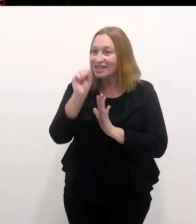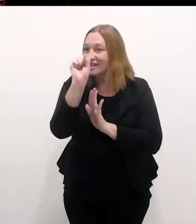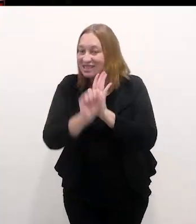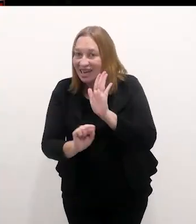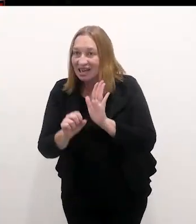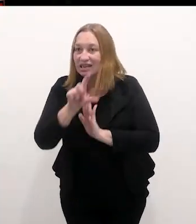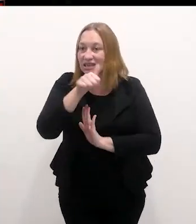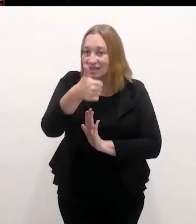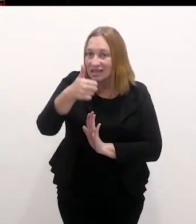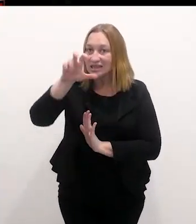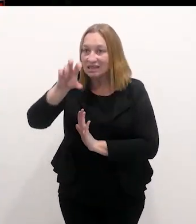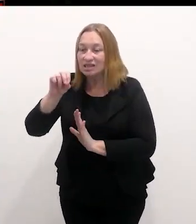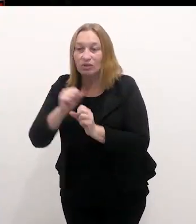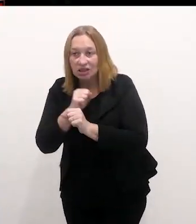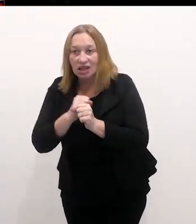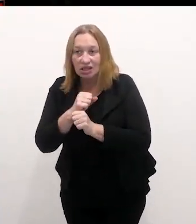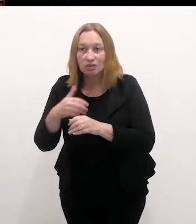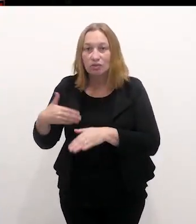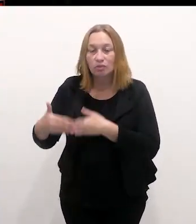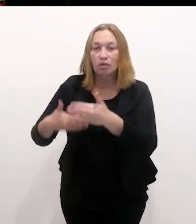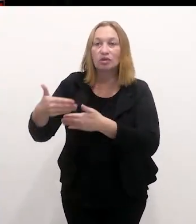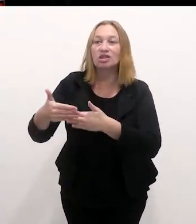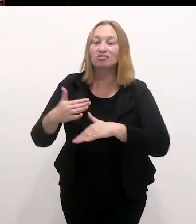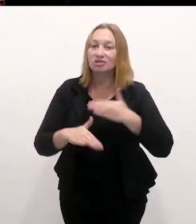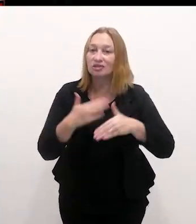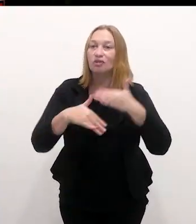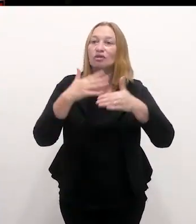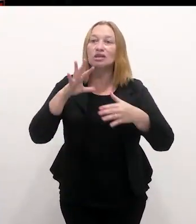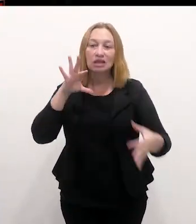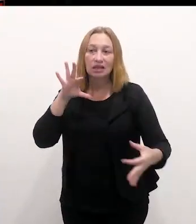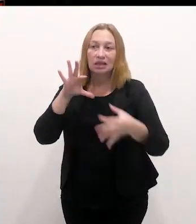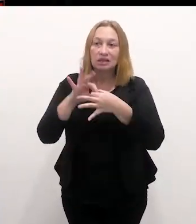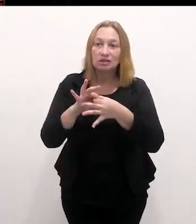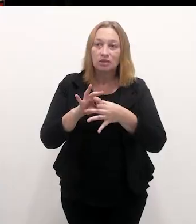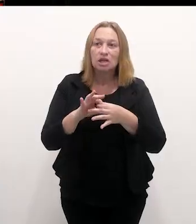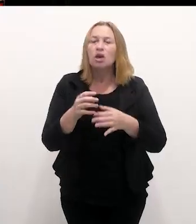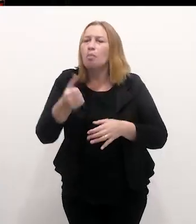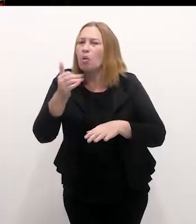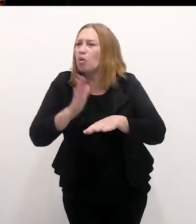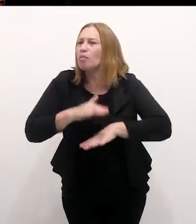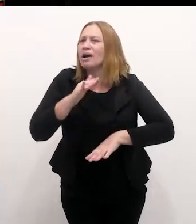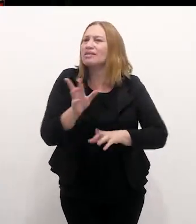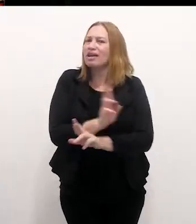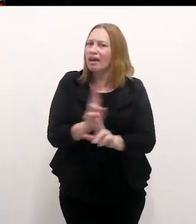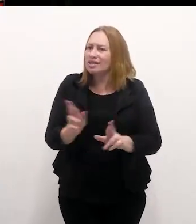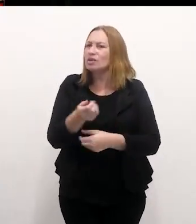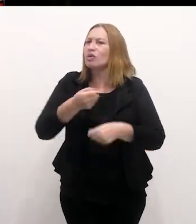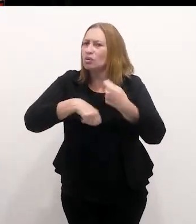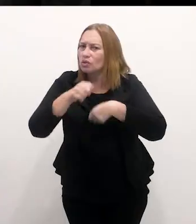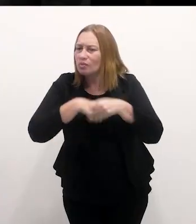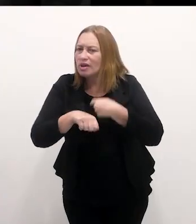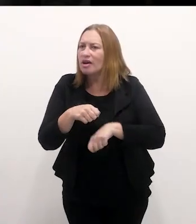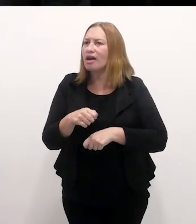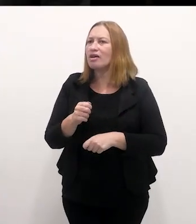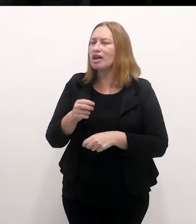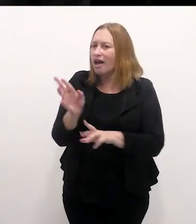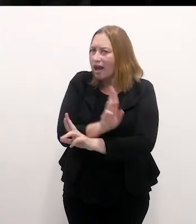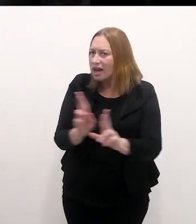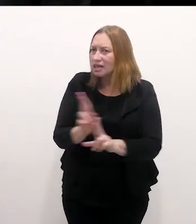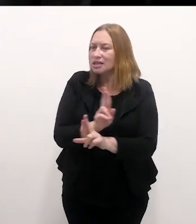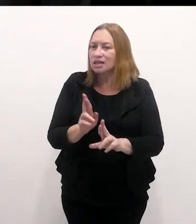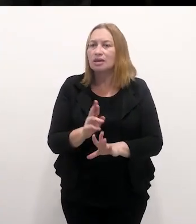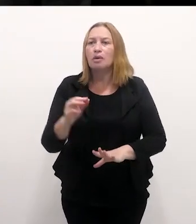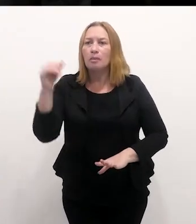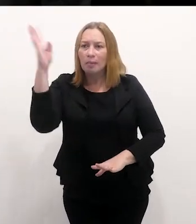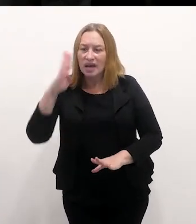como influenciou em séculos, nesses 150 anos, um processo de desenvolvimento e integração. Ainda um pouco mais em relação à